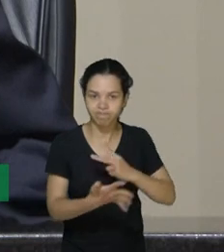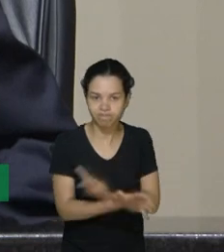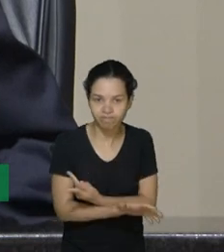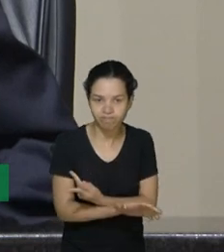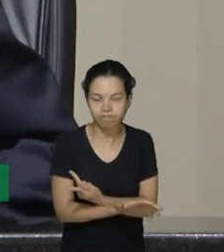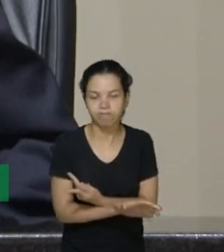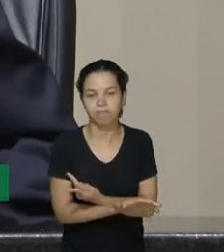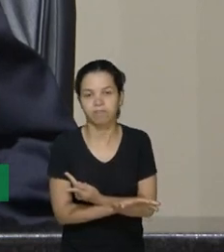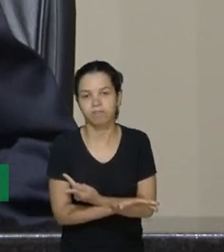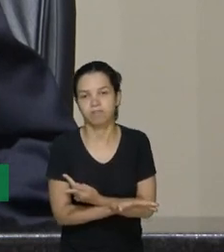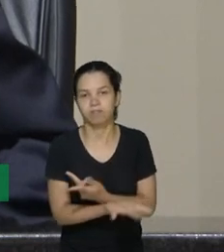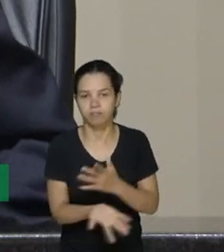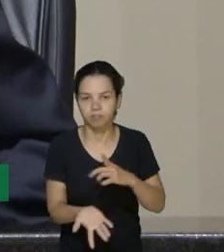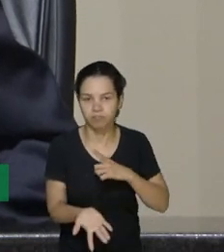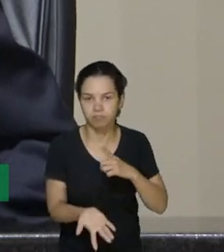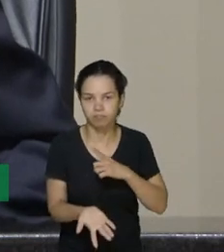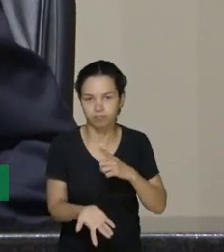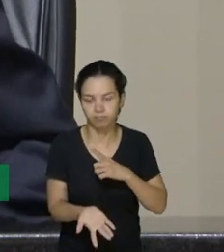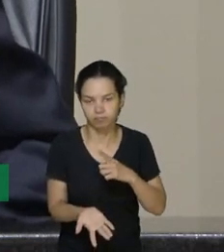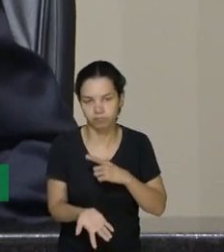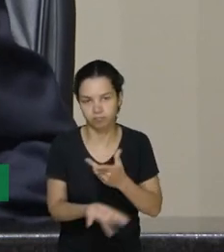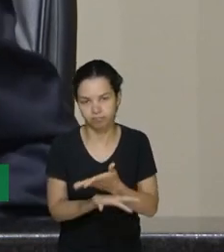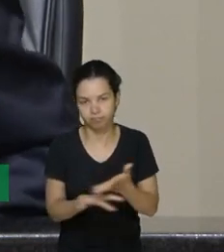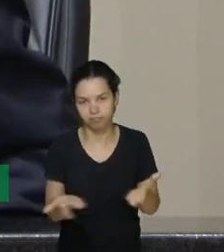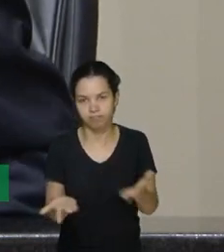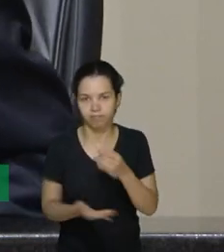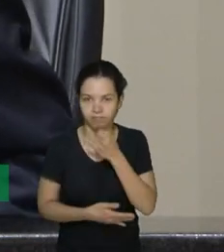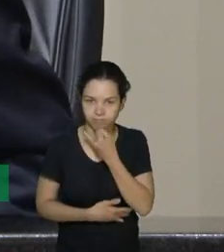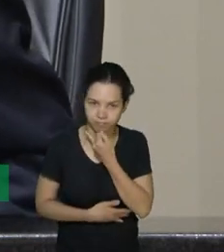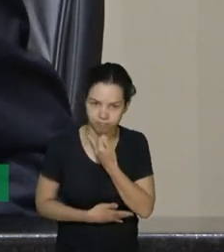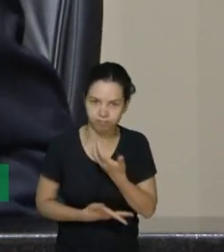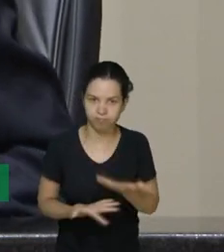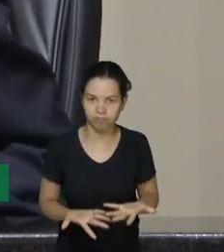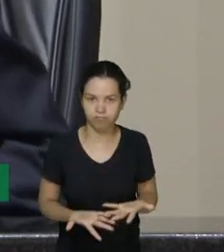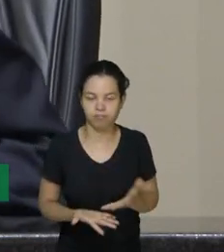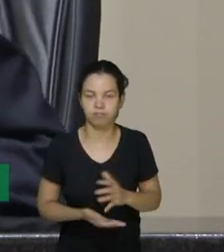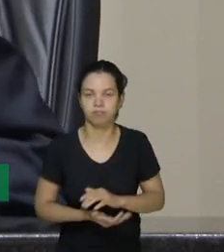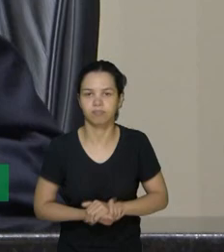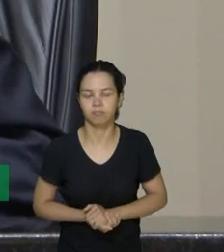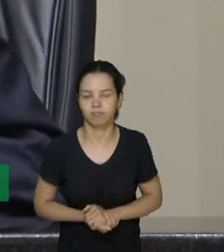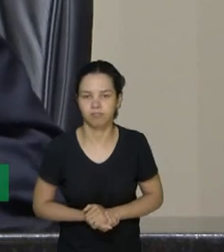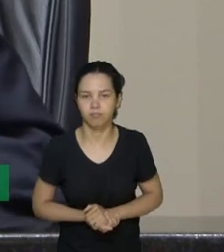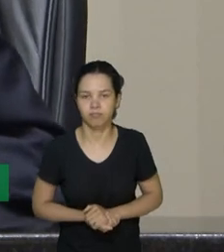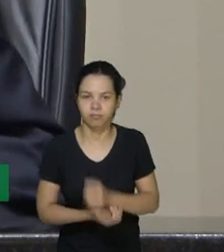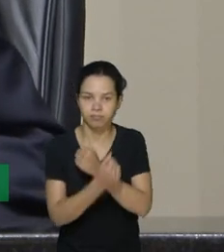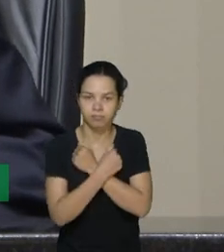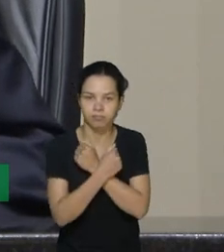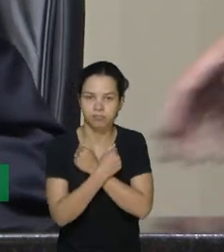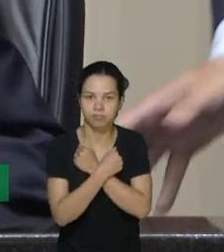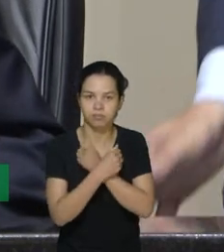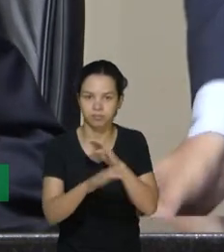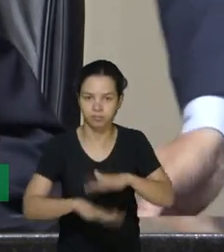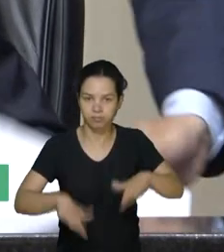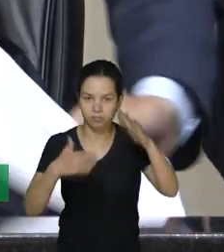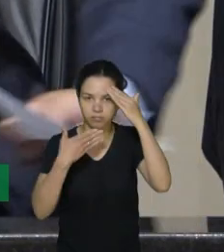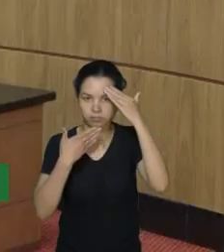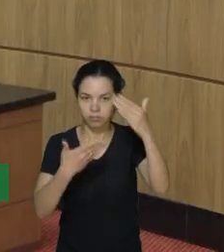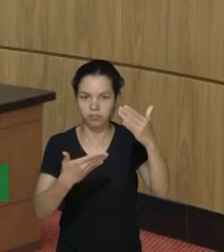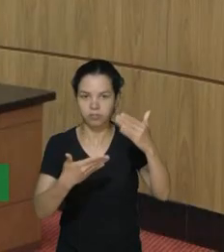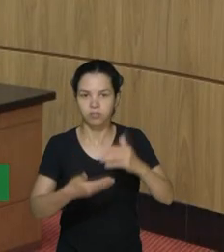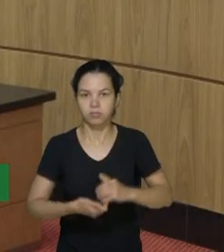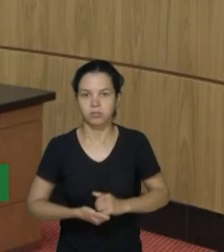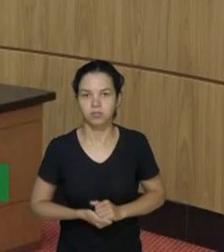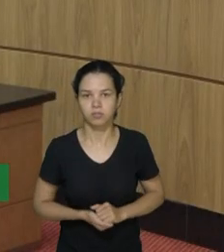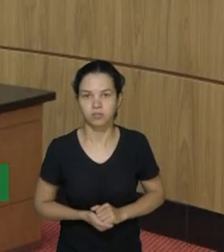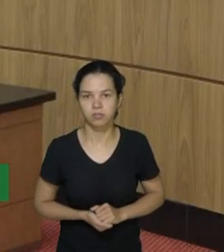não os atendi dentro daquilo que vocês esperavam ou que vocês mereciam. Um abraço a todos. Obrigado, gente.